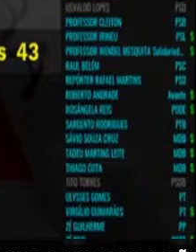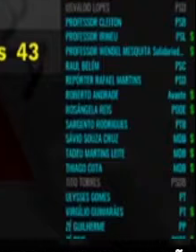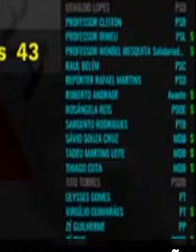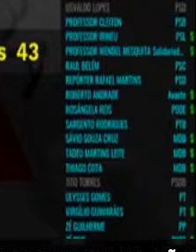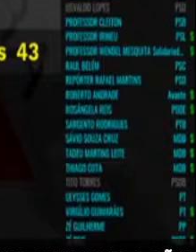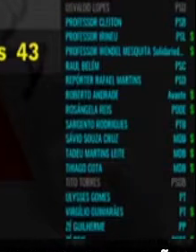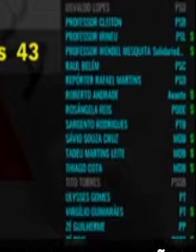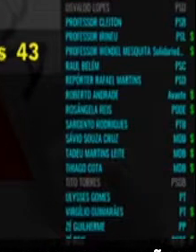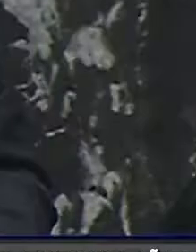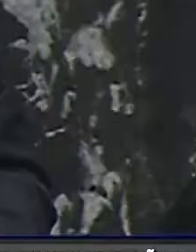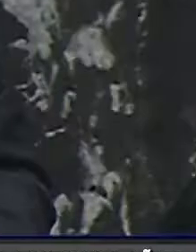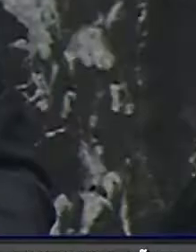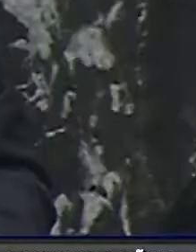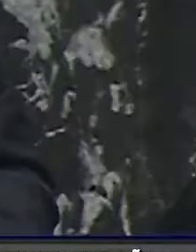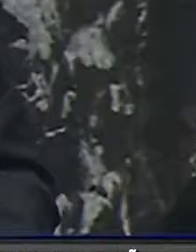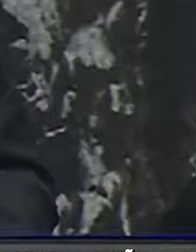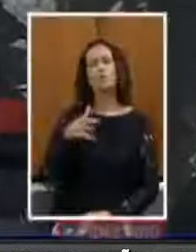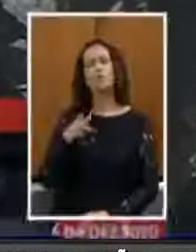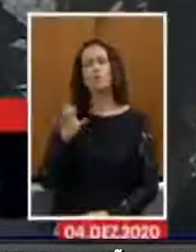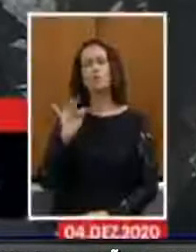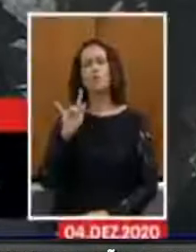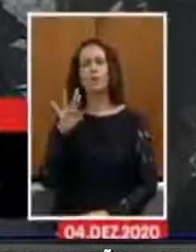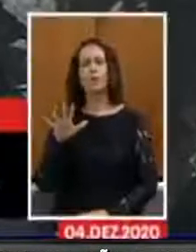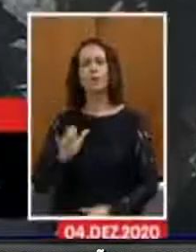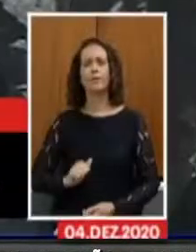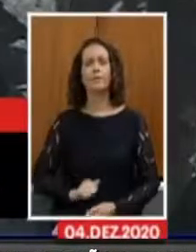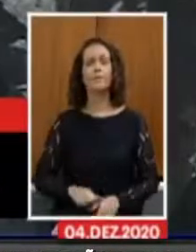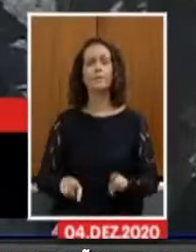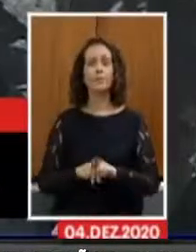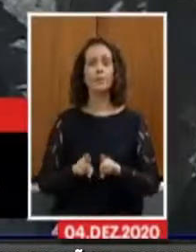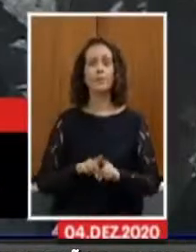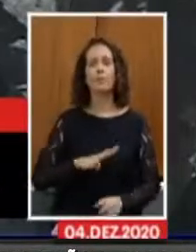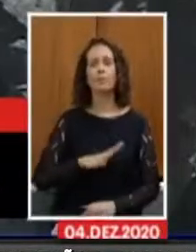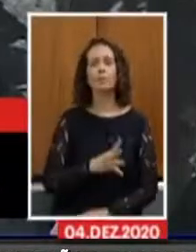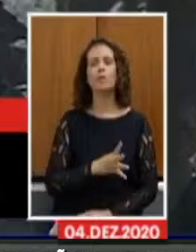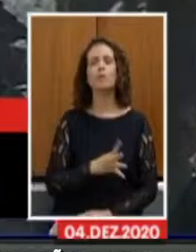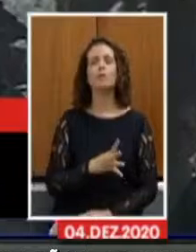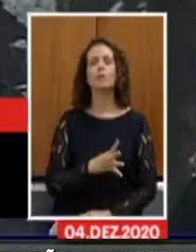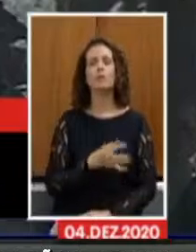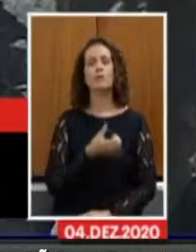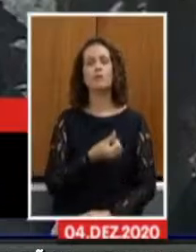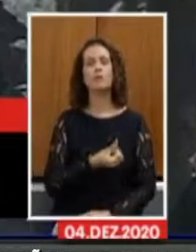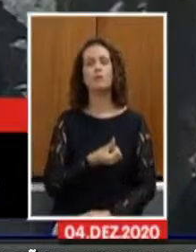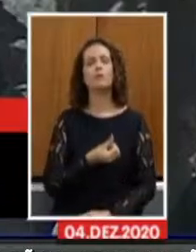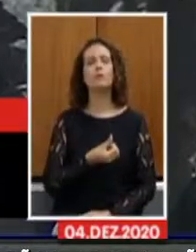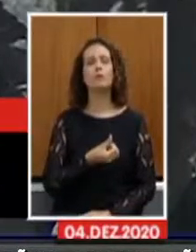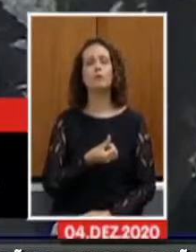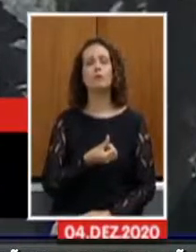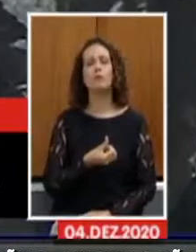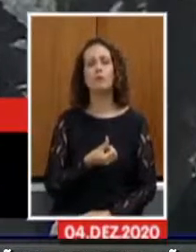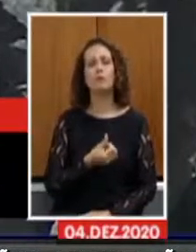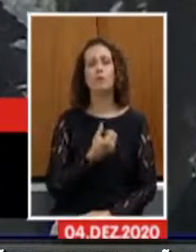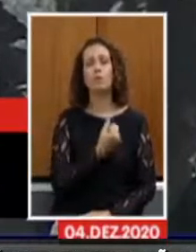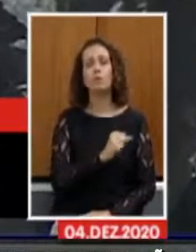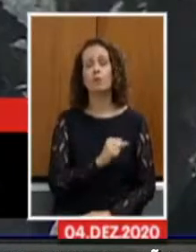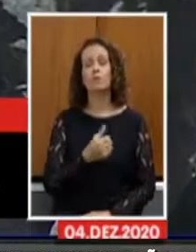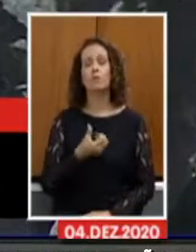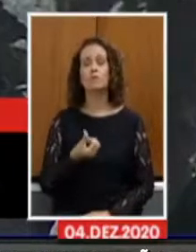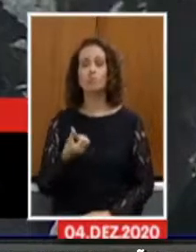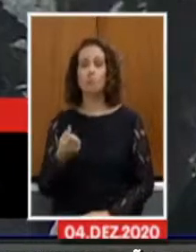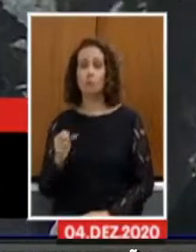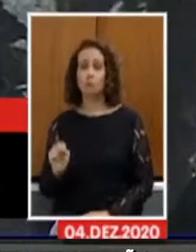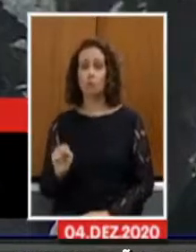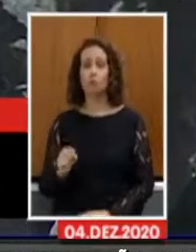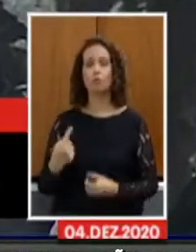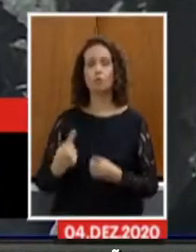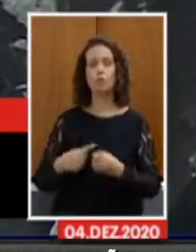Dr. Jean Freire. Parecer de redação final do projeto de lei número 4.868 de 2017, do deputado Cristiano Silveira, que confere ao